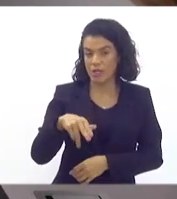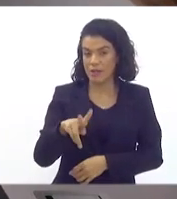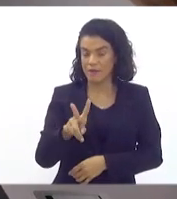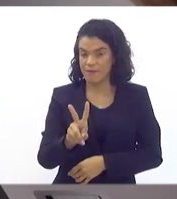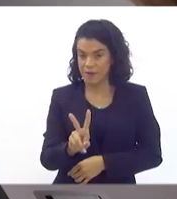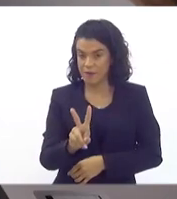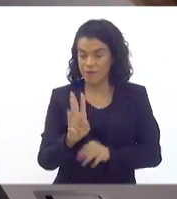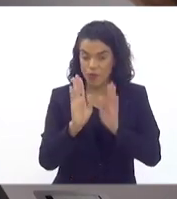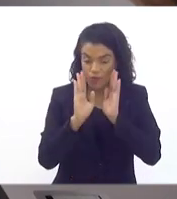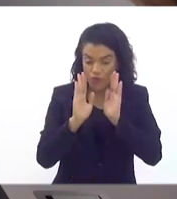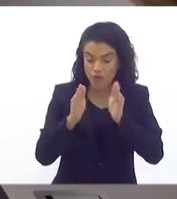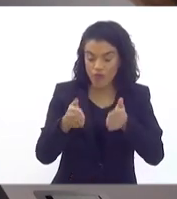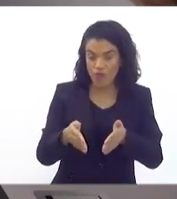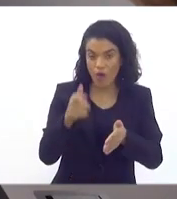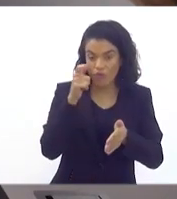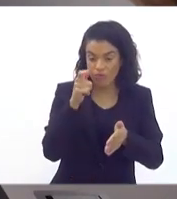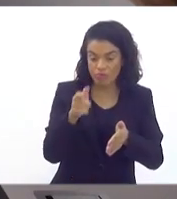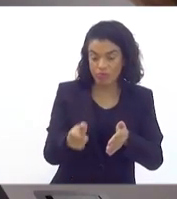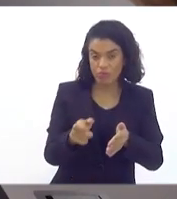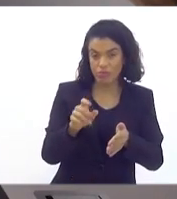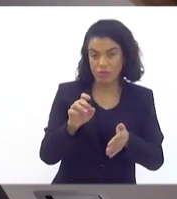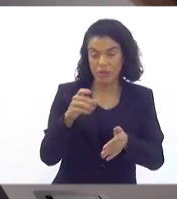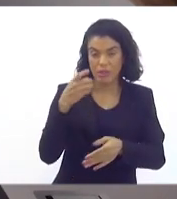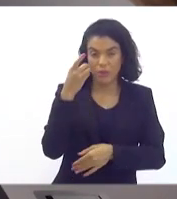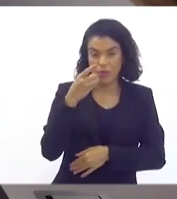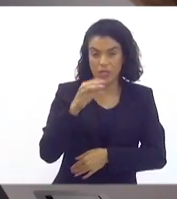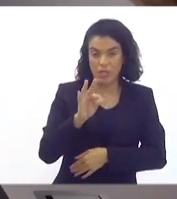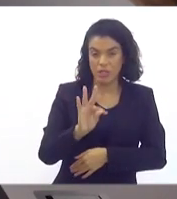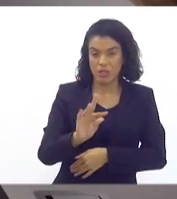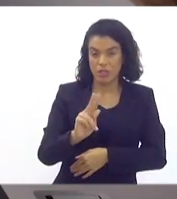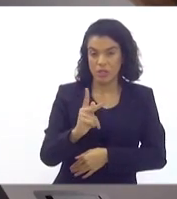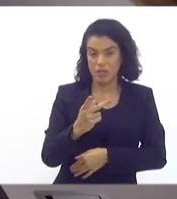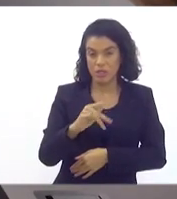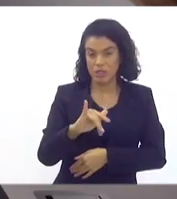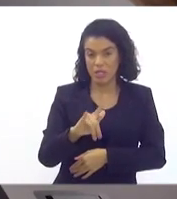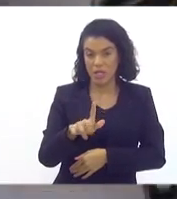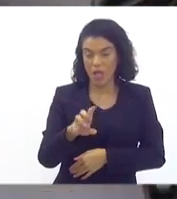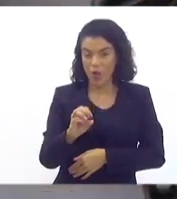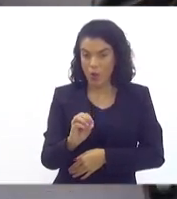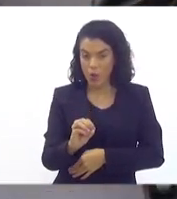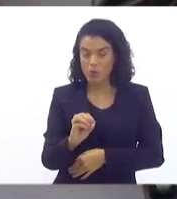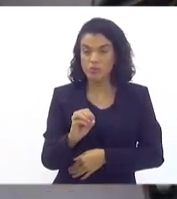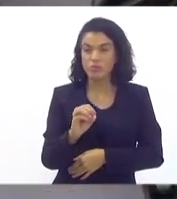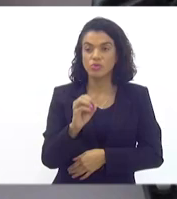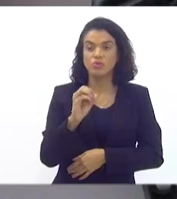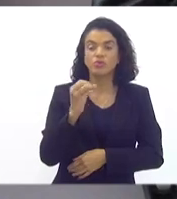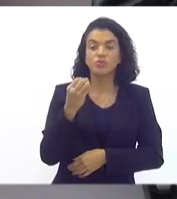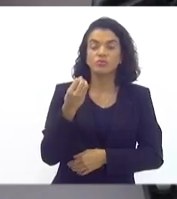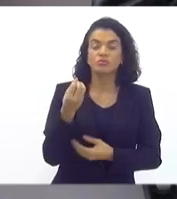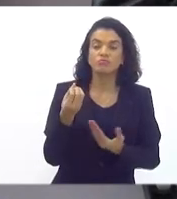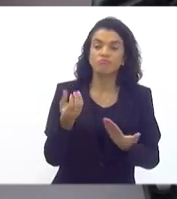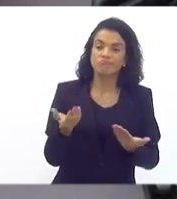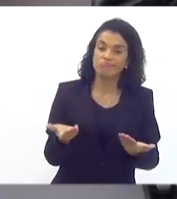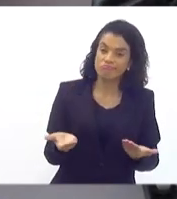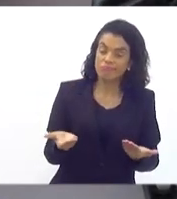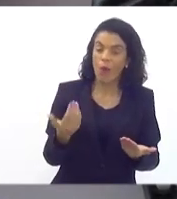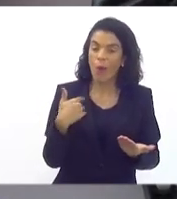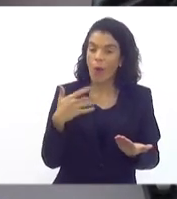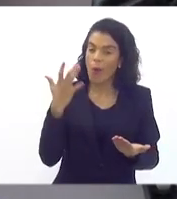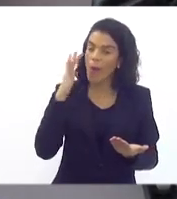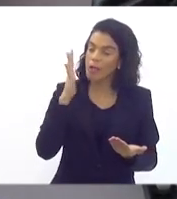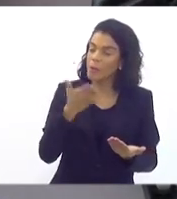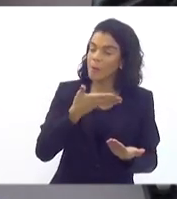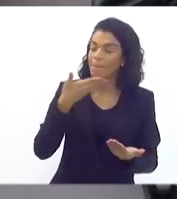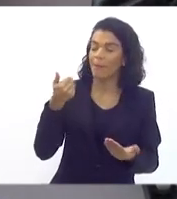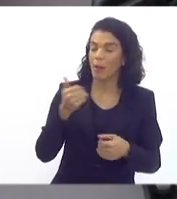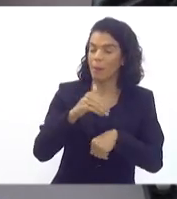o foco do interesse do deputado Thiago Rangel é a distribuição do GNV o acesso ao GNV naquela região Talvez seja a